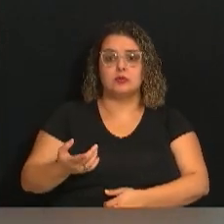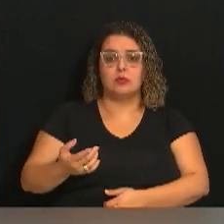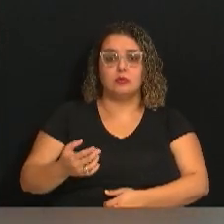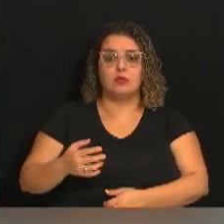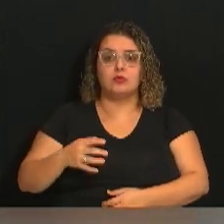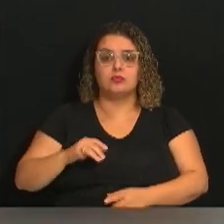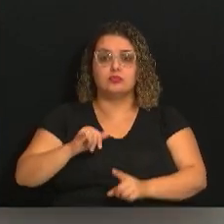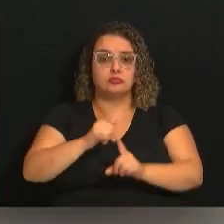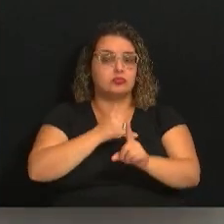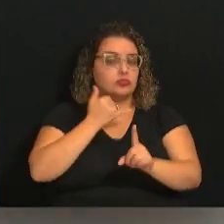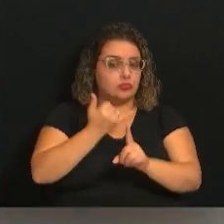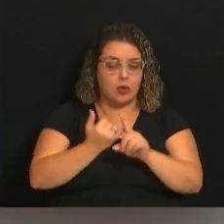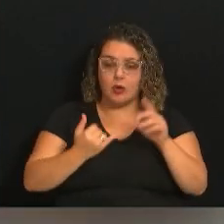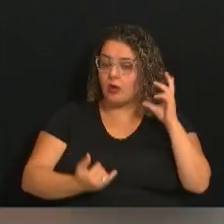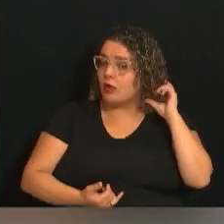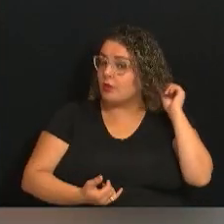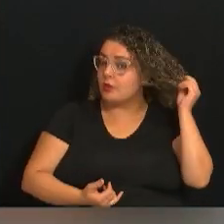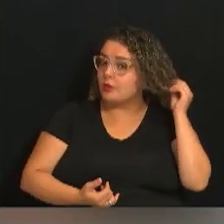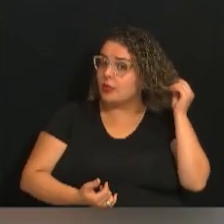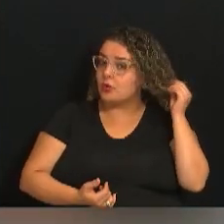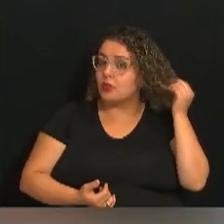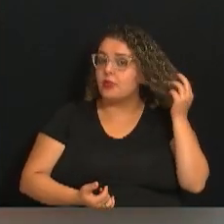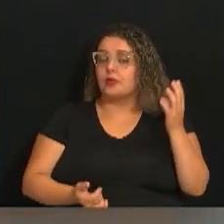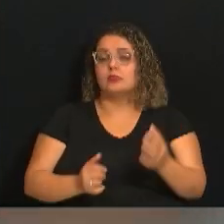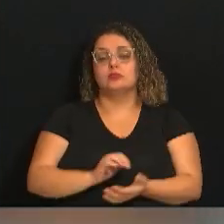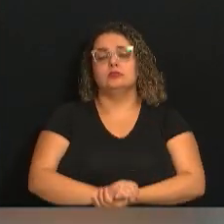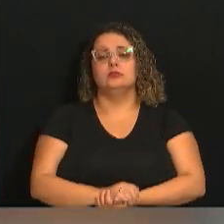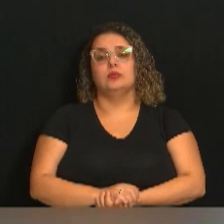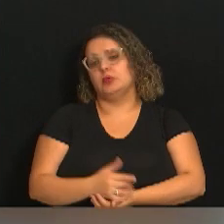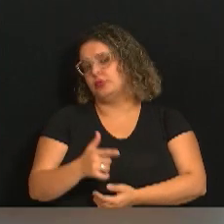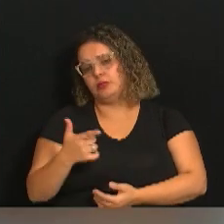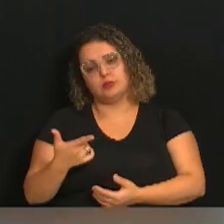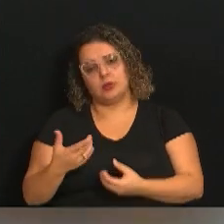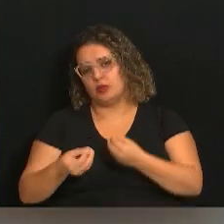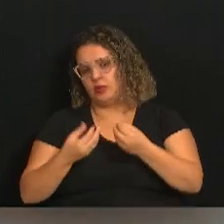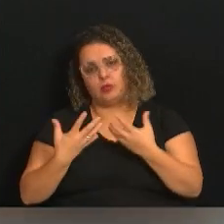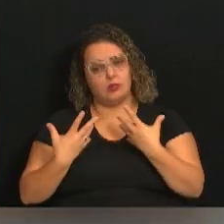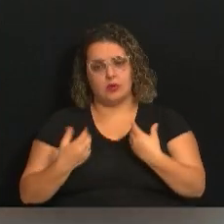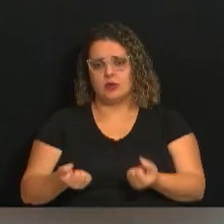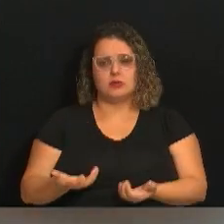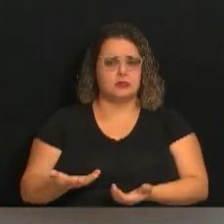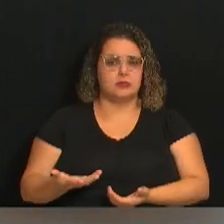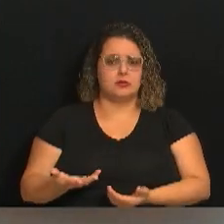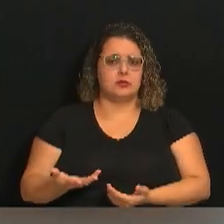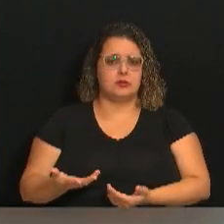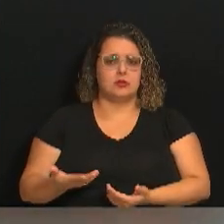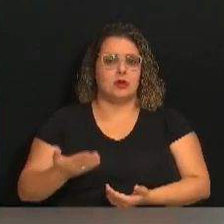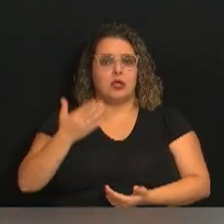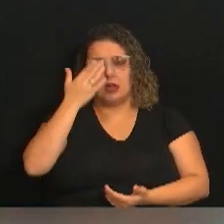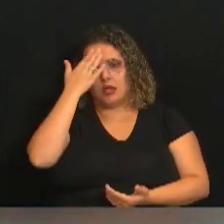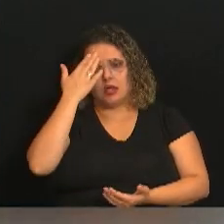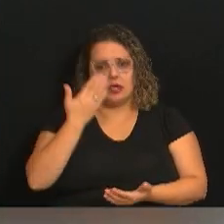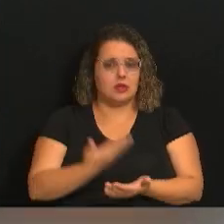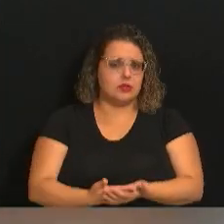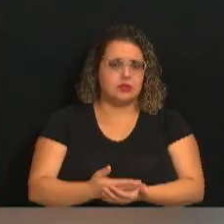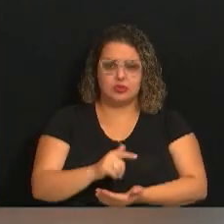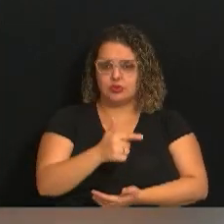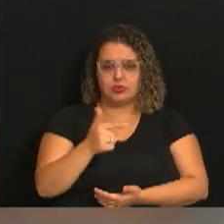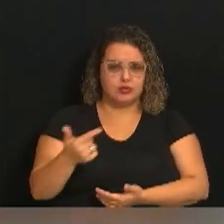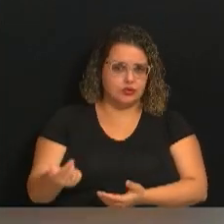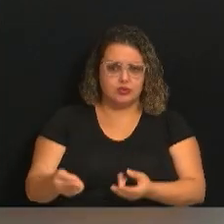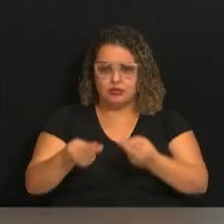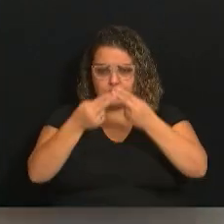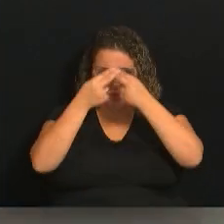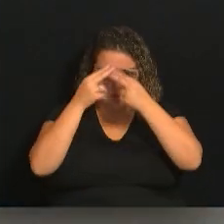dos cabelos, e esse tipo de coisa não dá para a gente tolerar, não dá para a gente achar que isso não gera nenhum tipo de trauma no